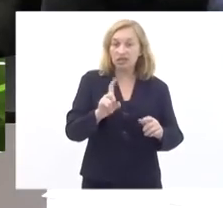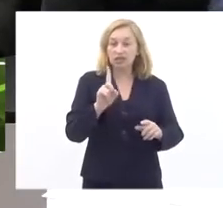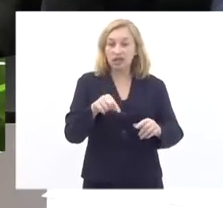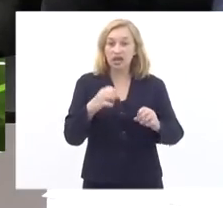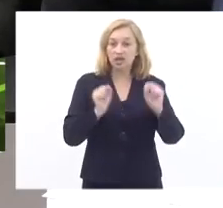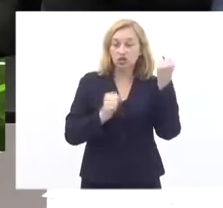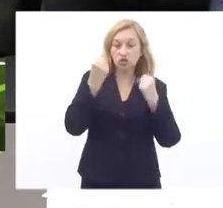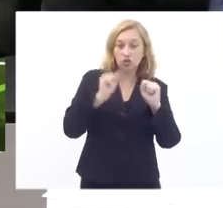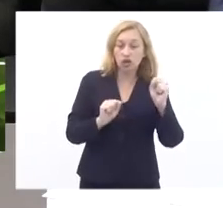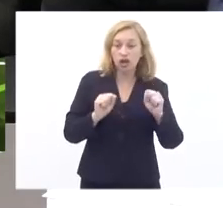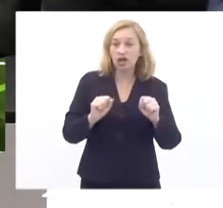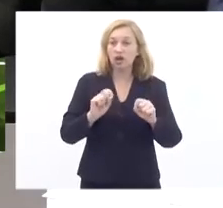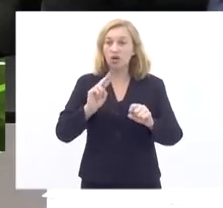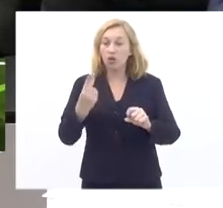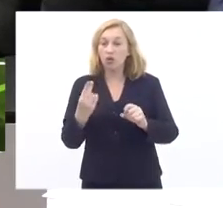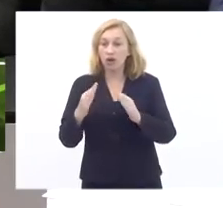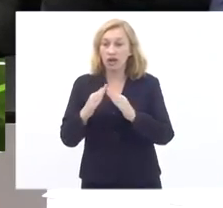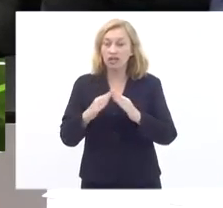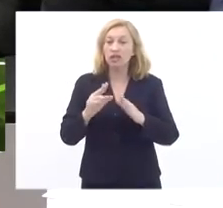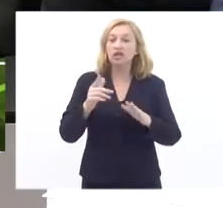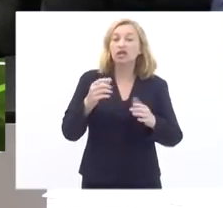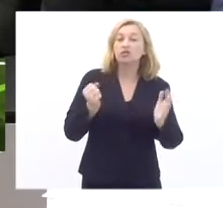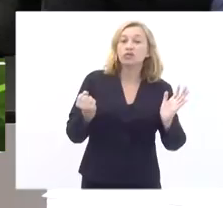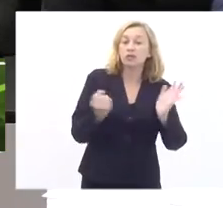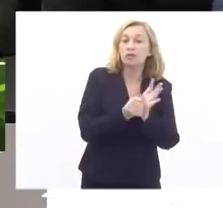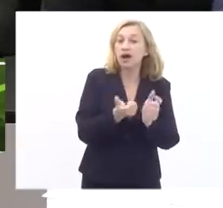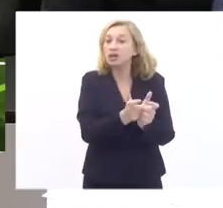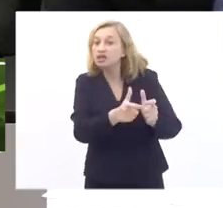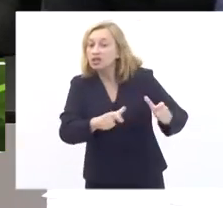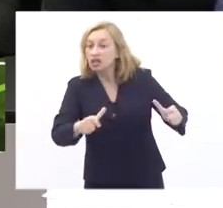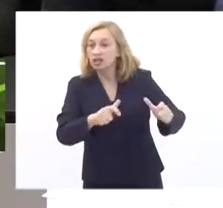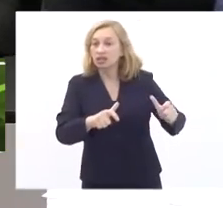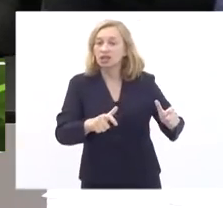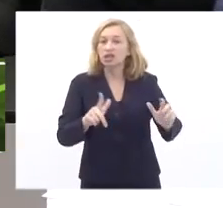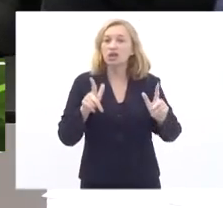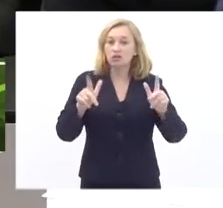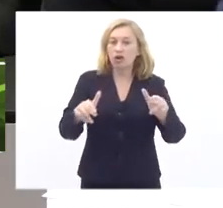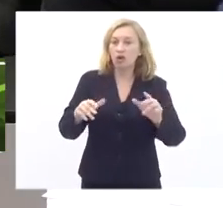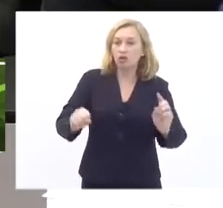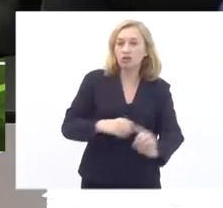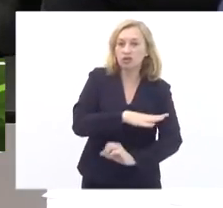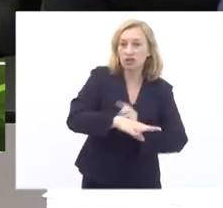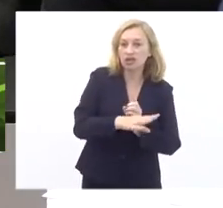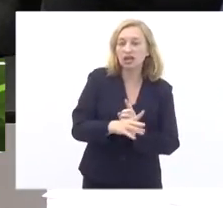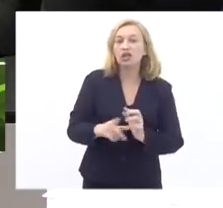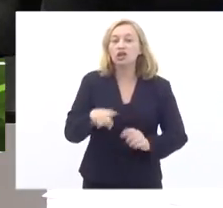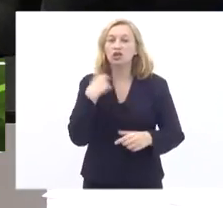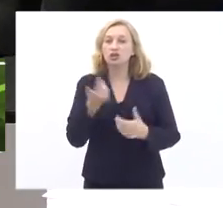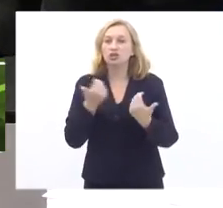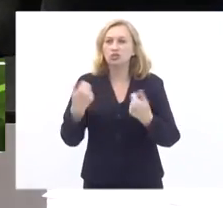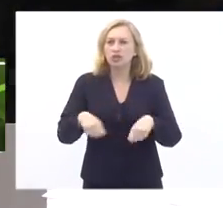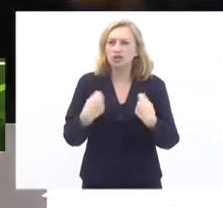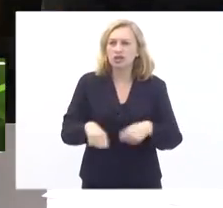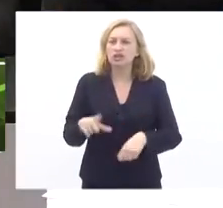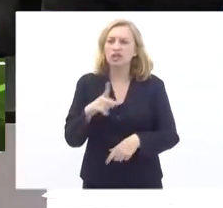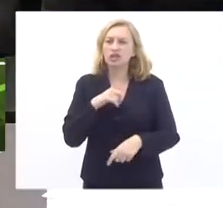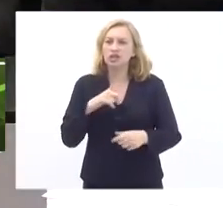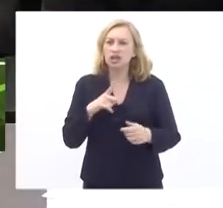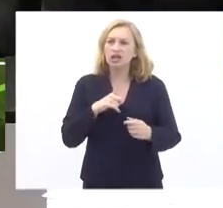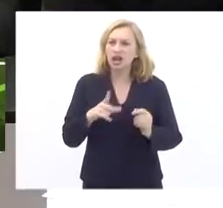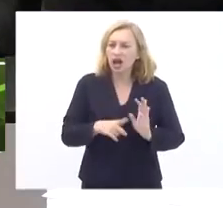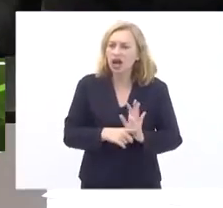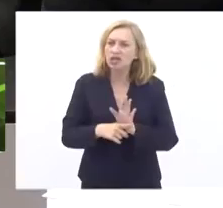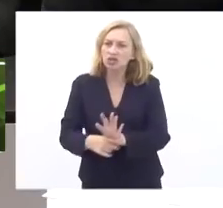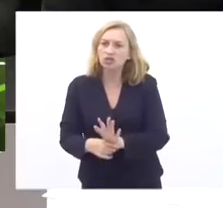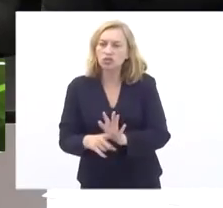impactos grandes também e sofremos assim como o restante da sociedade. O que nós precisamos é que exista essa compensação para